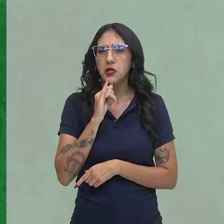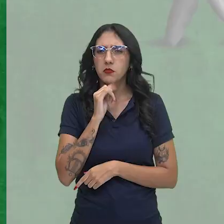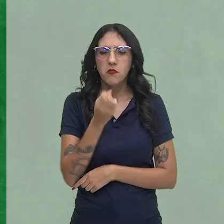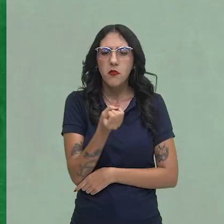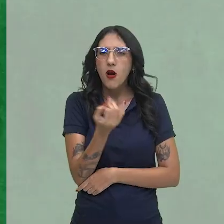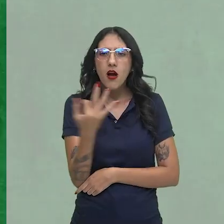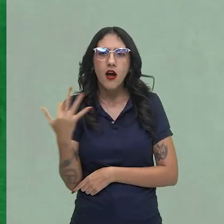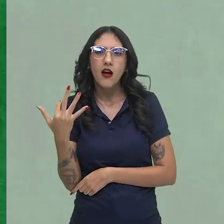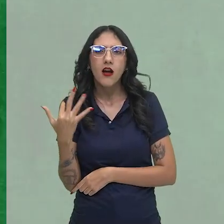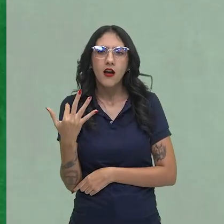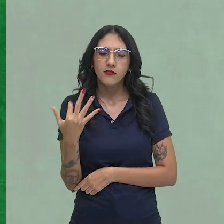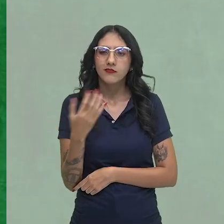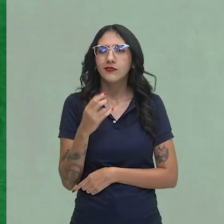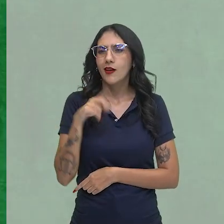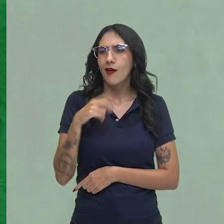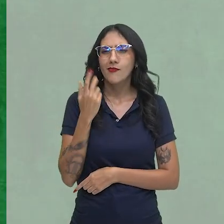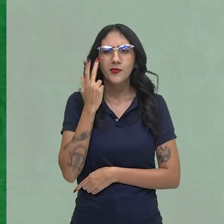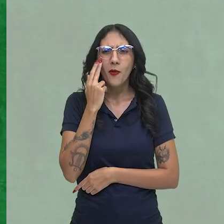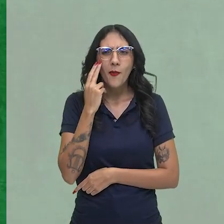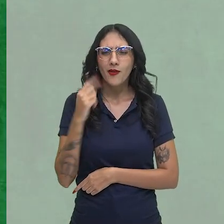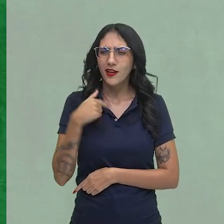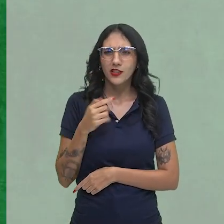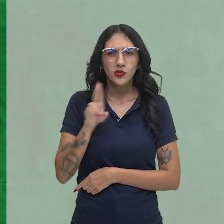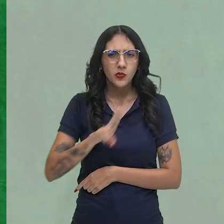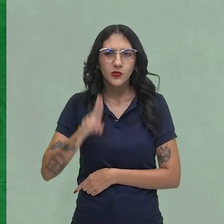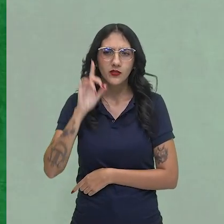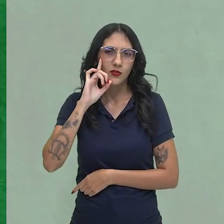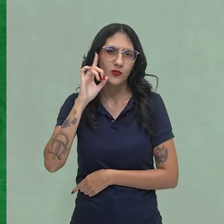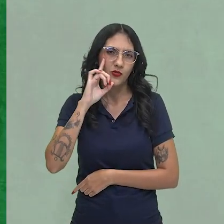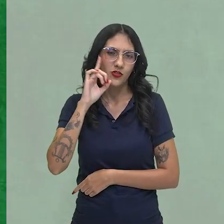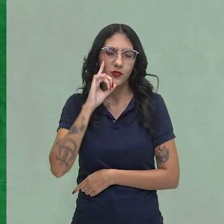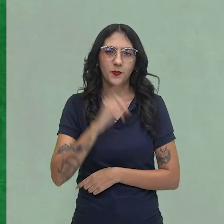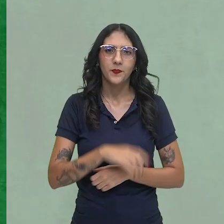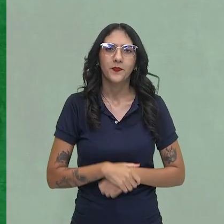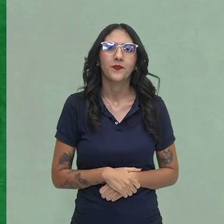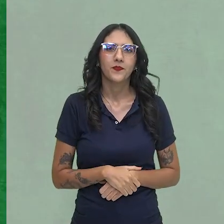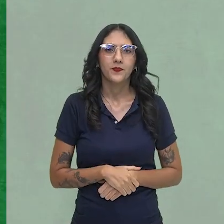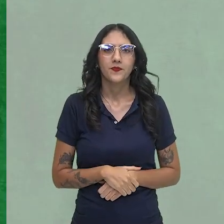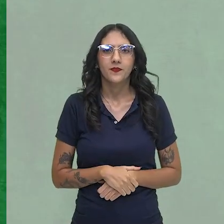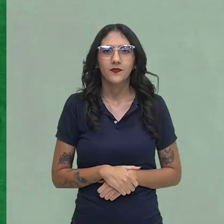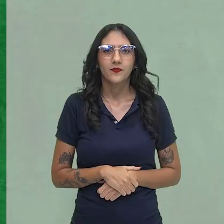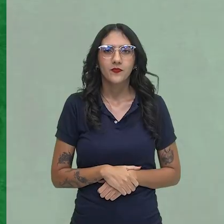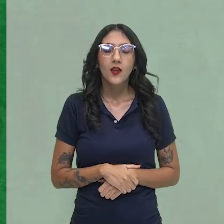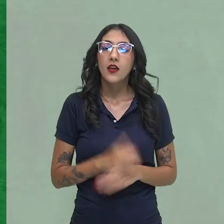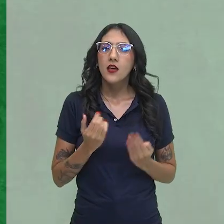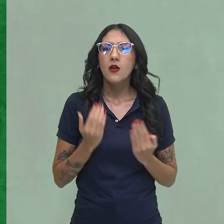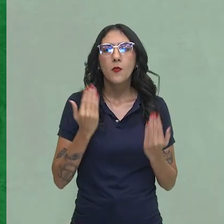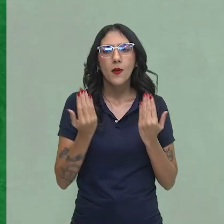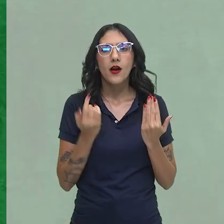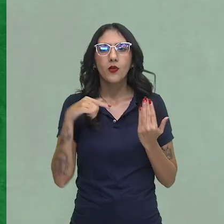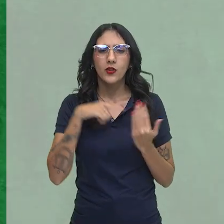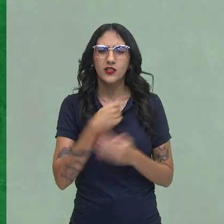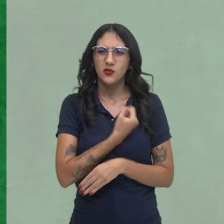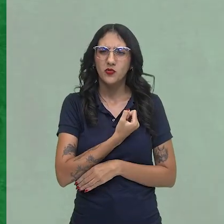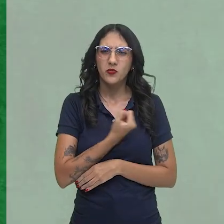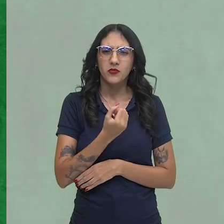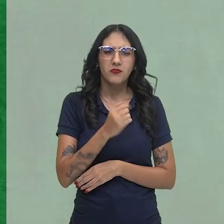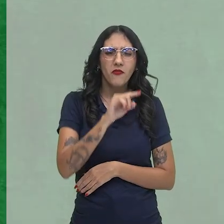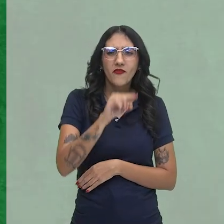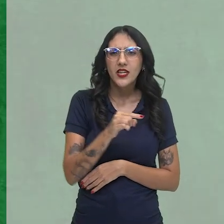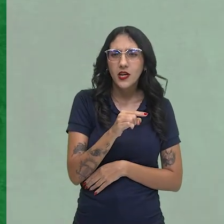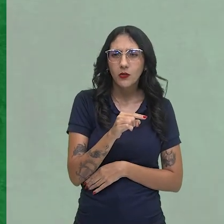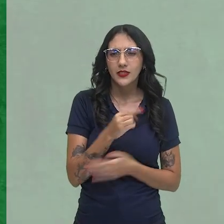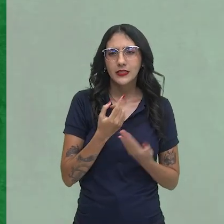das mãos. São os números do nosso dia a dia. E aí, em relação aos números com vírgula, surge